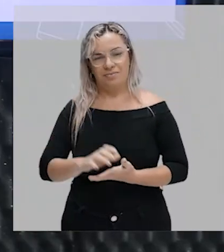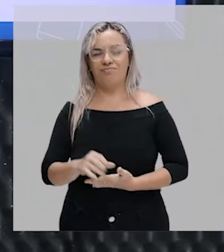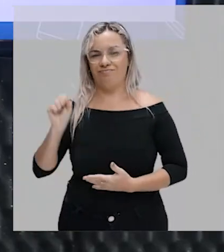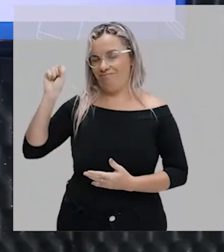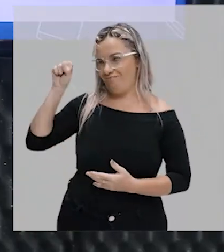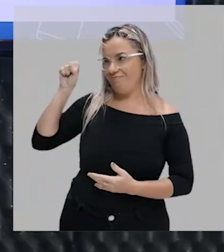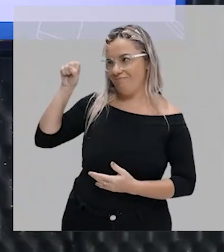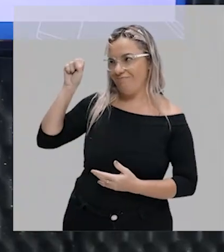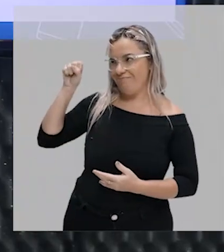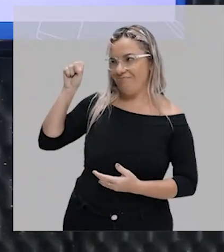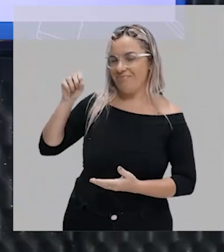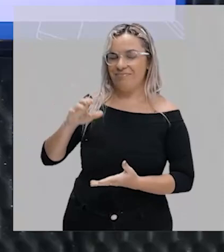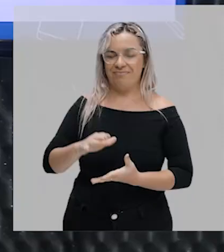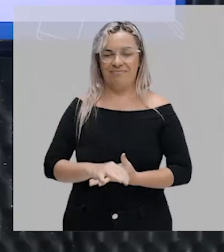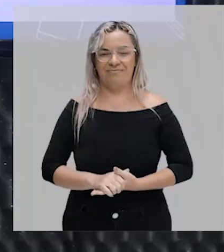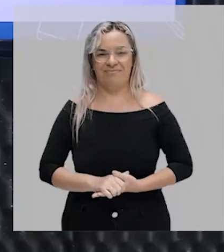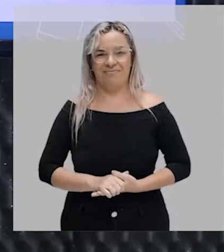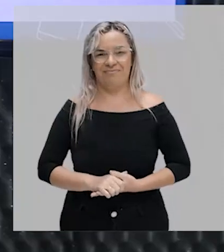É?